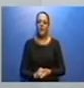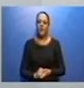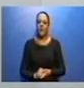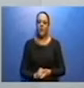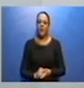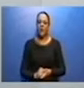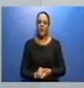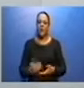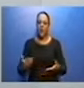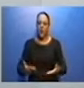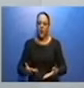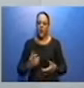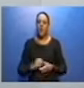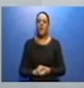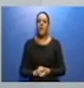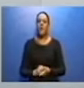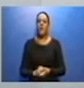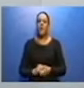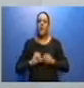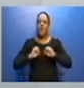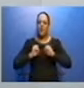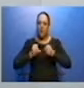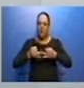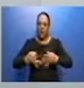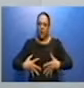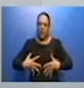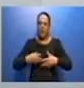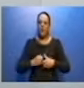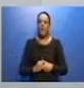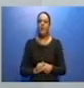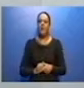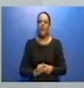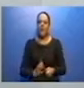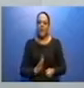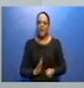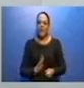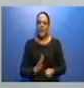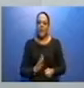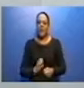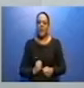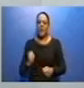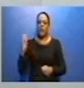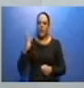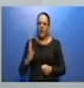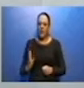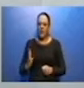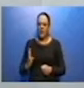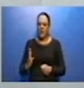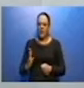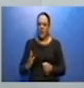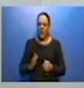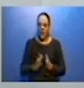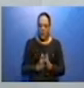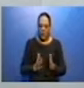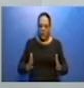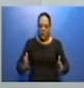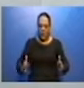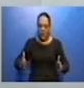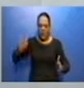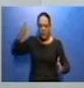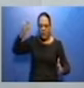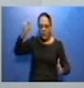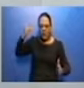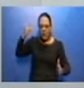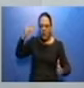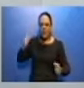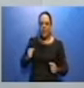Vamos conversar agora brevemente aí sobre as cidades no Brasil colonial. No momento em que iniciou